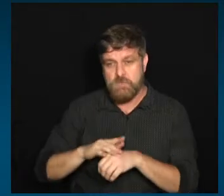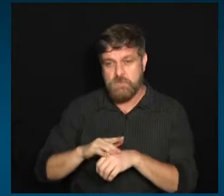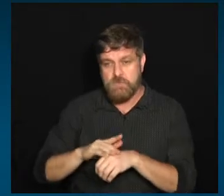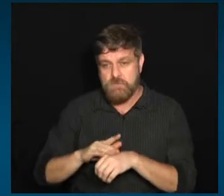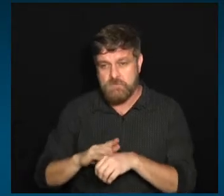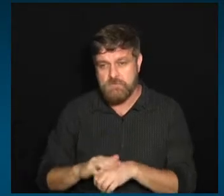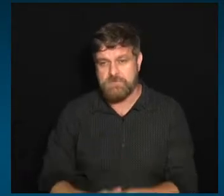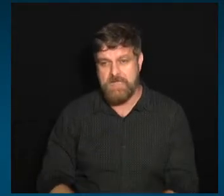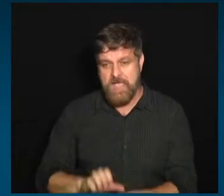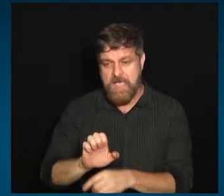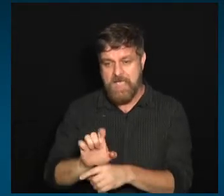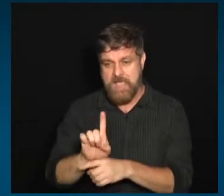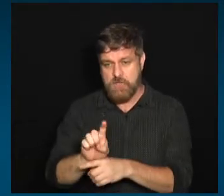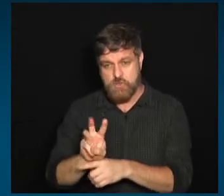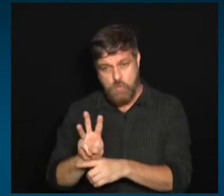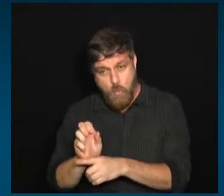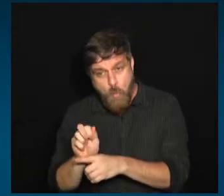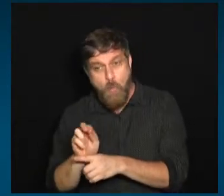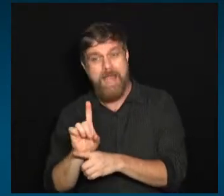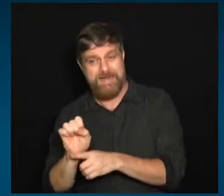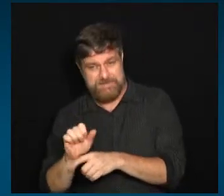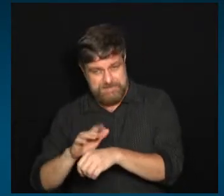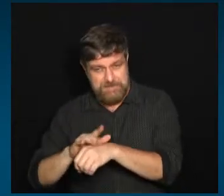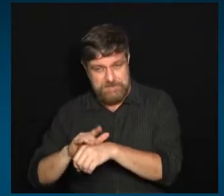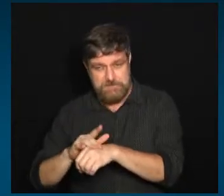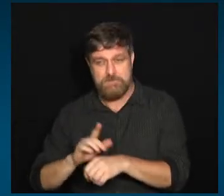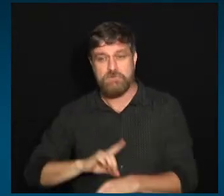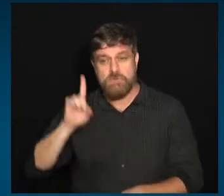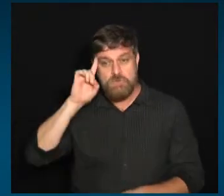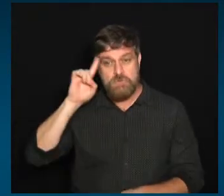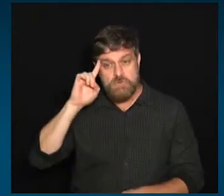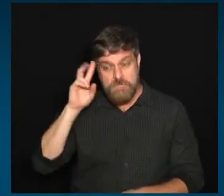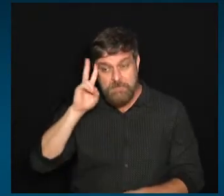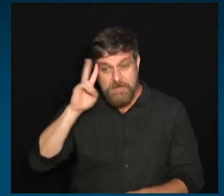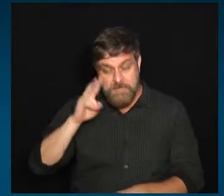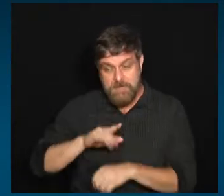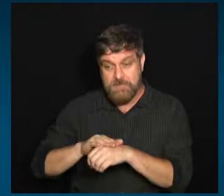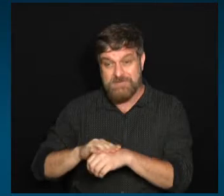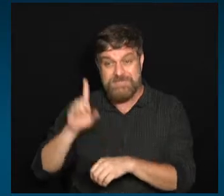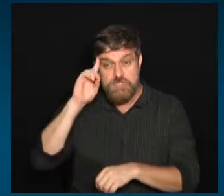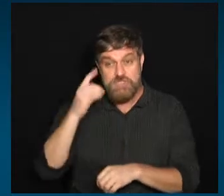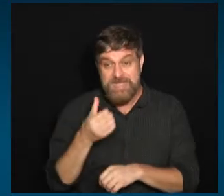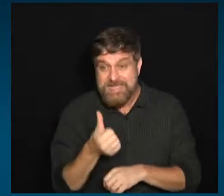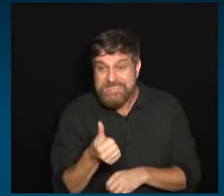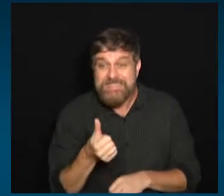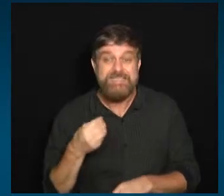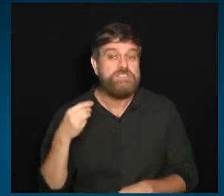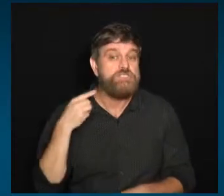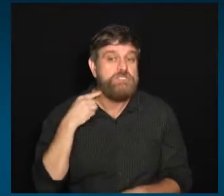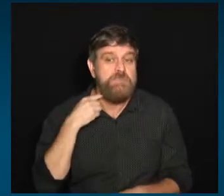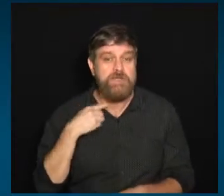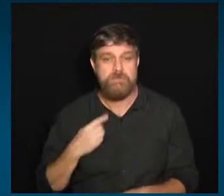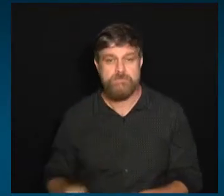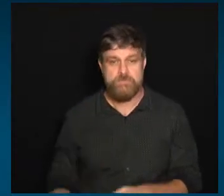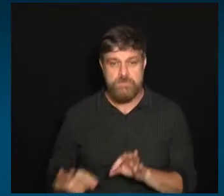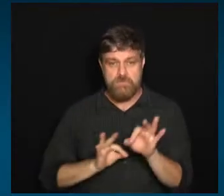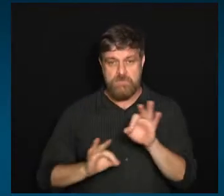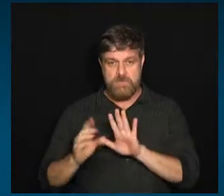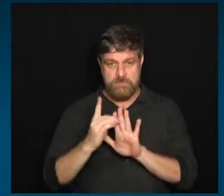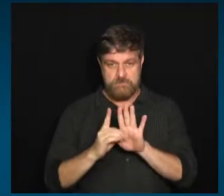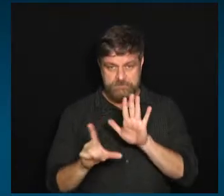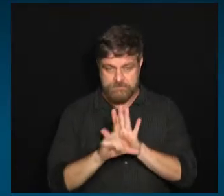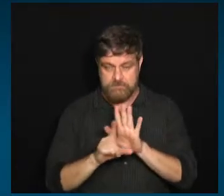de Edwards AT8. A data comemorativa será no dia 6 de maio. Aprovado em turno único o projeto de autoria